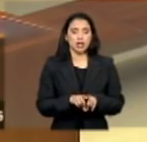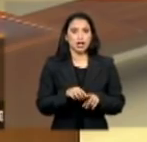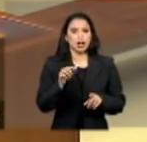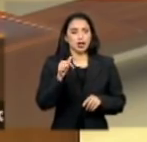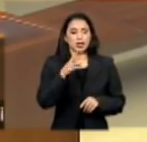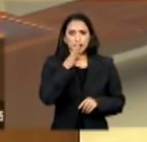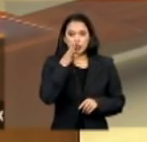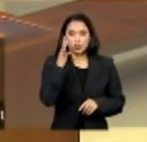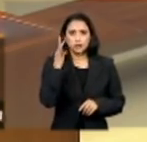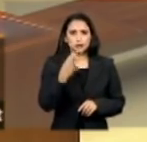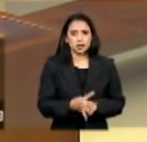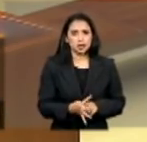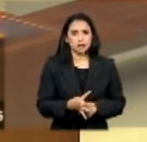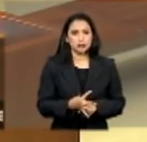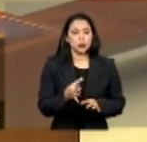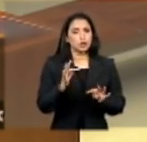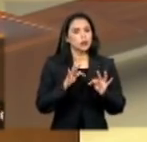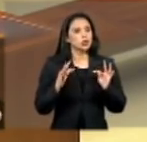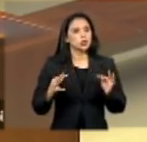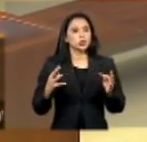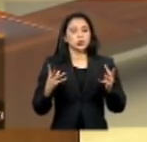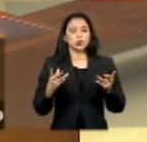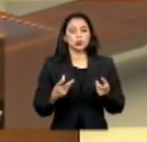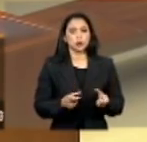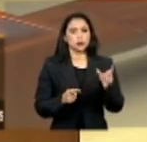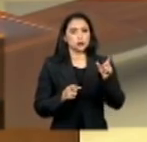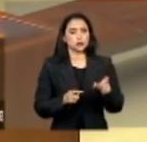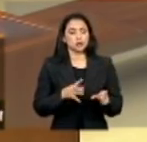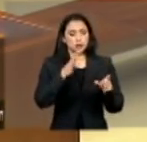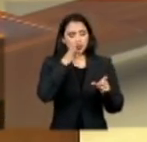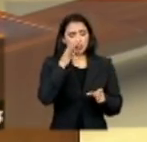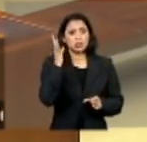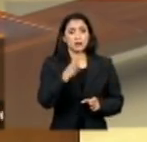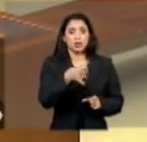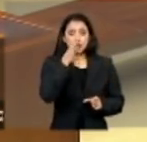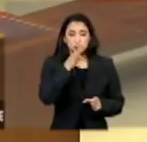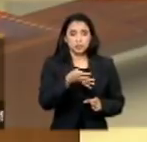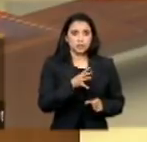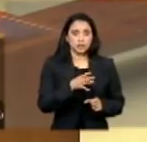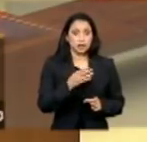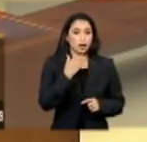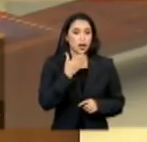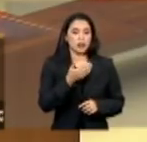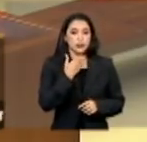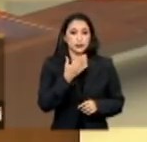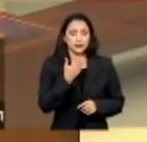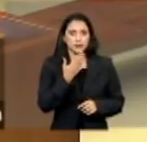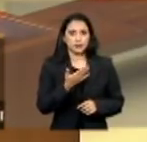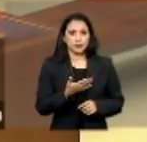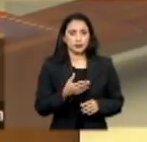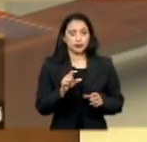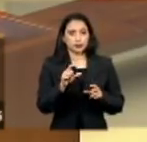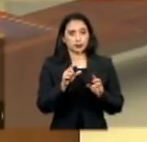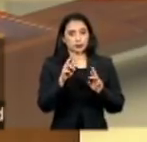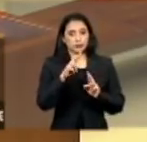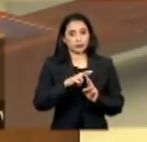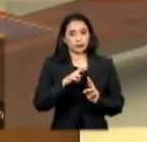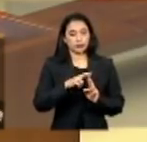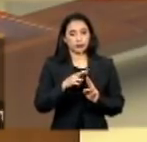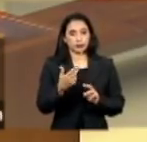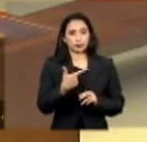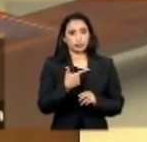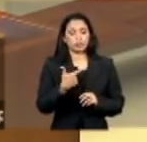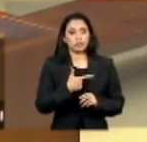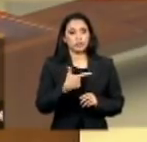aqui é todos os personagens que acusam e não à toa o parágrafo 2º diz ao